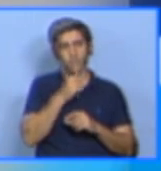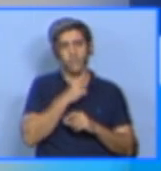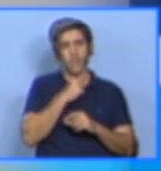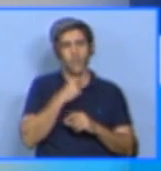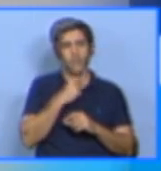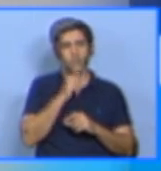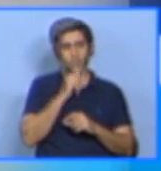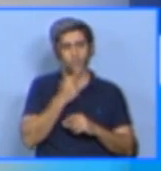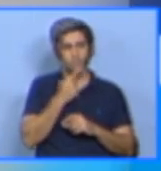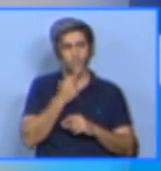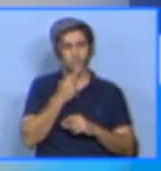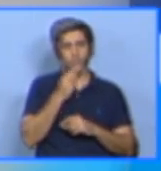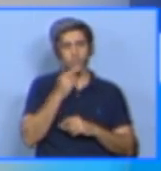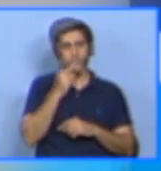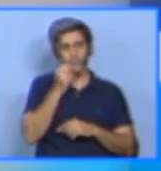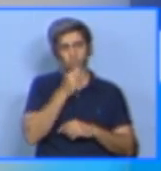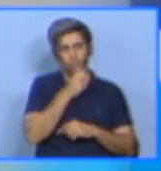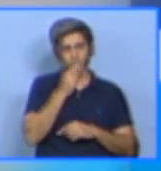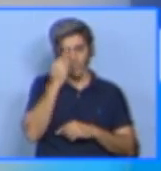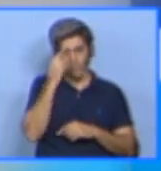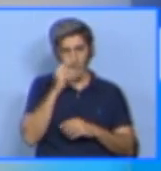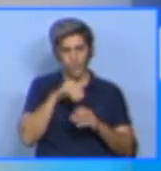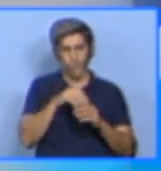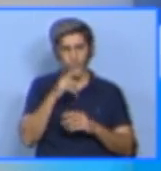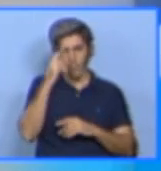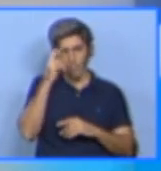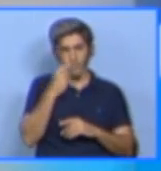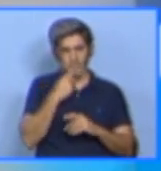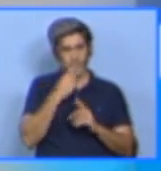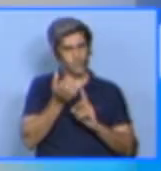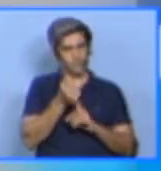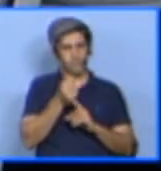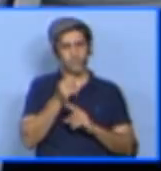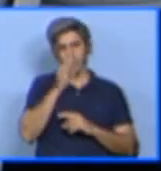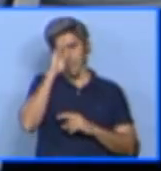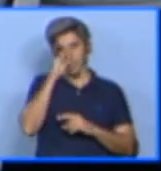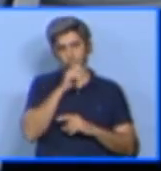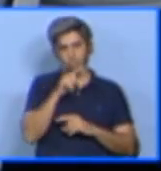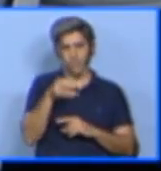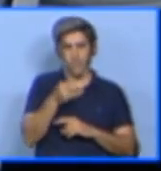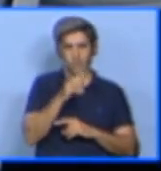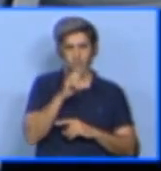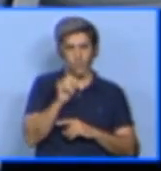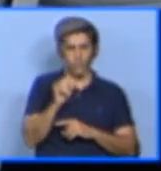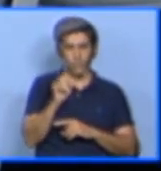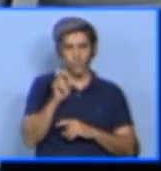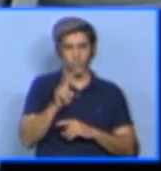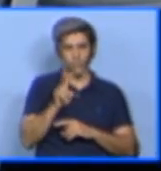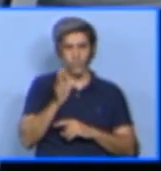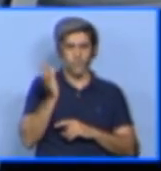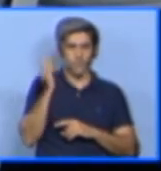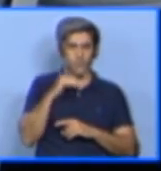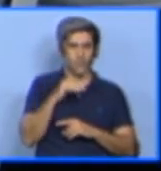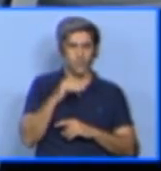neste elenco podemos fazer uma leitura que envolve a Rússia, porque, no fundo, o Papa João Paulo II veio proveniente,